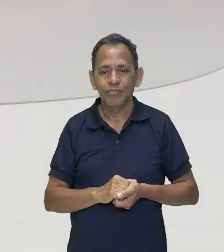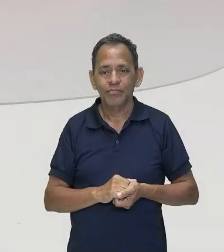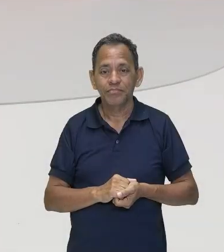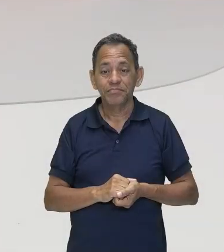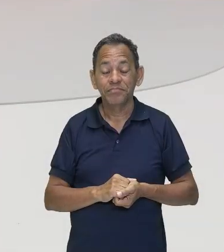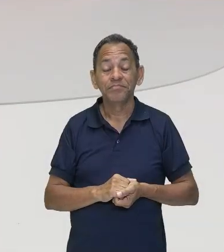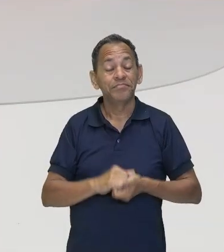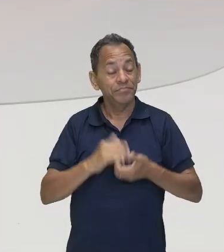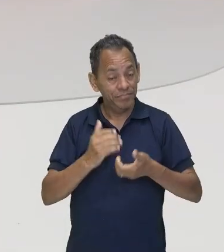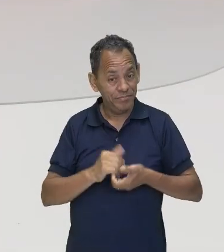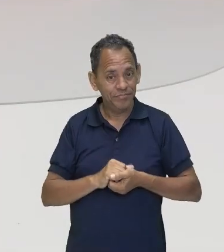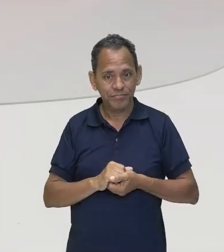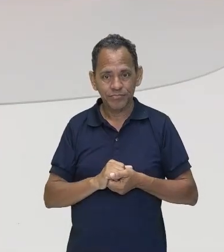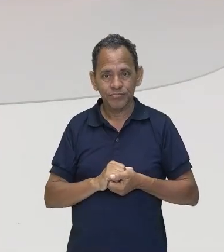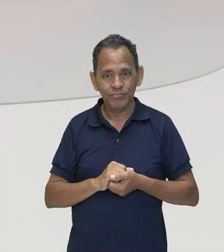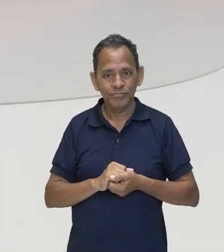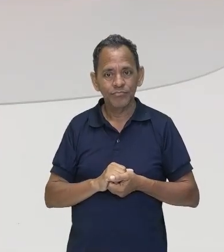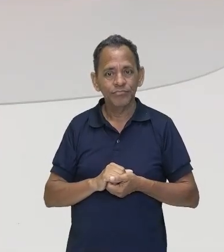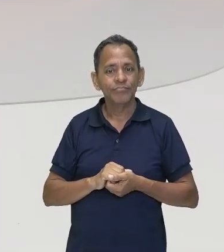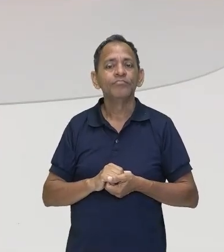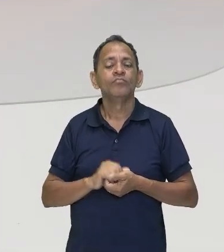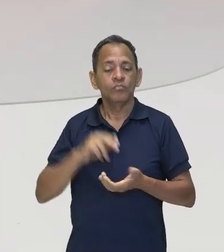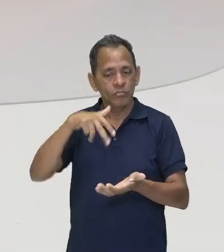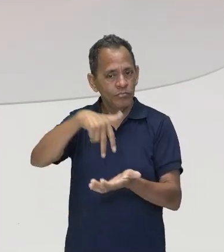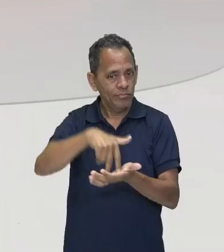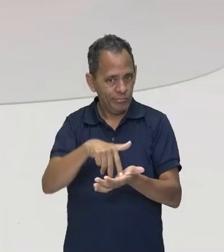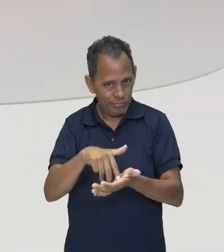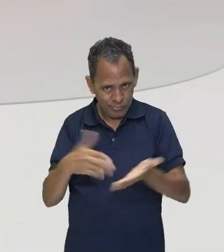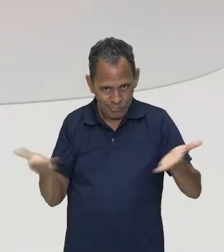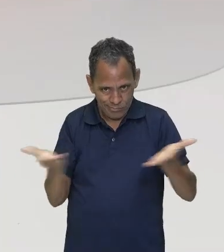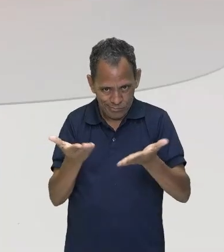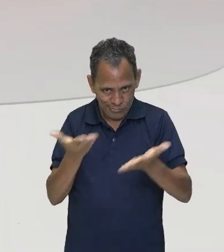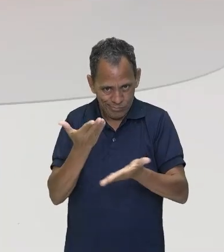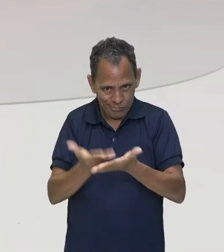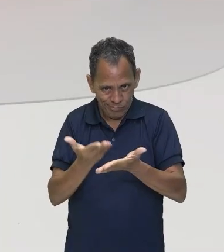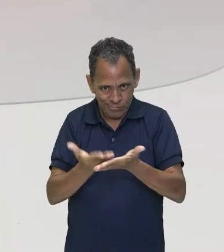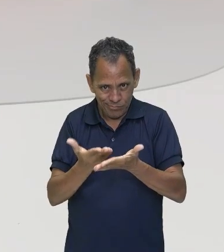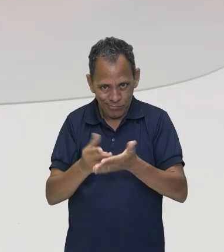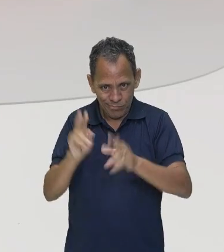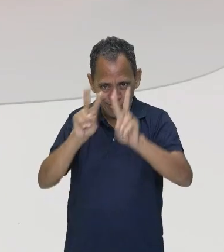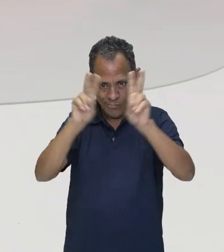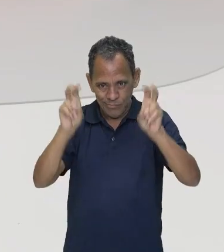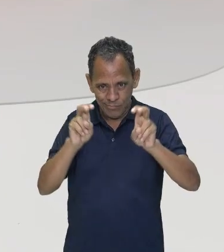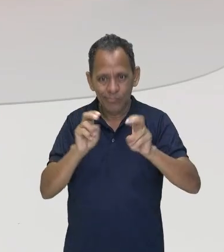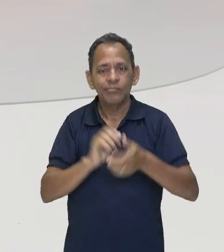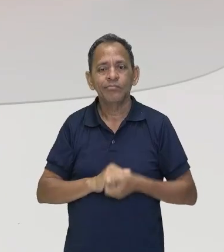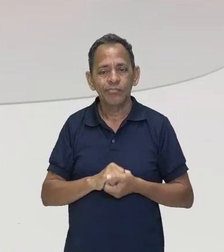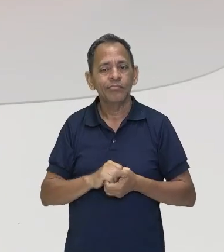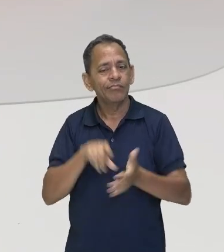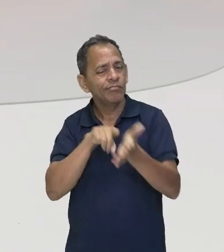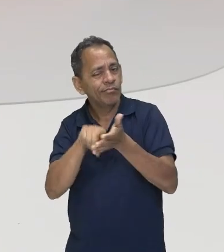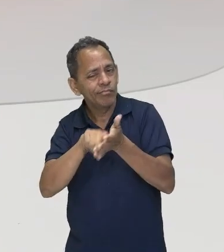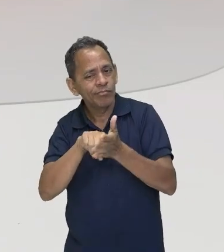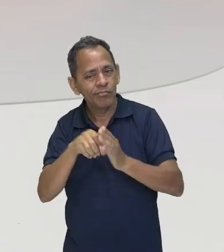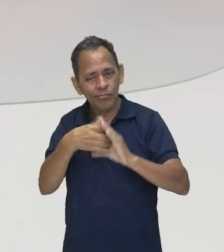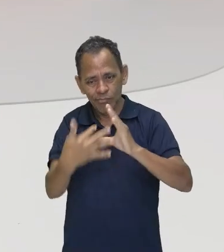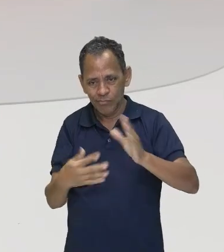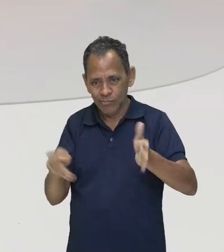Muito bem, então nós vamos iniciar verificando as características socioespaciais, né, as